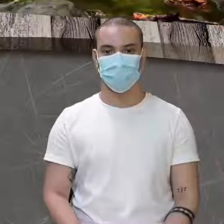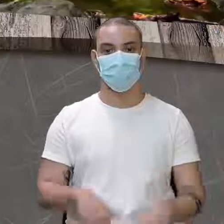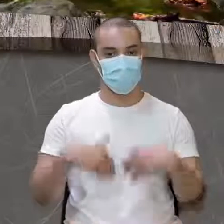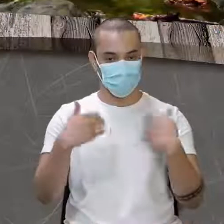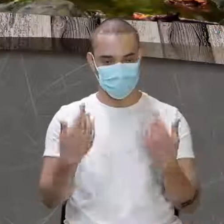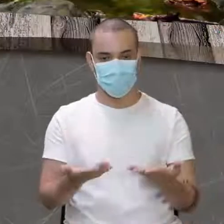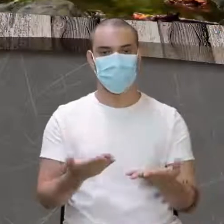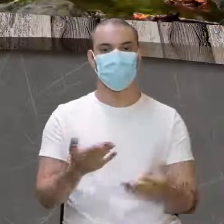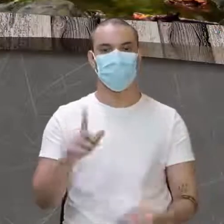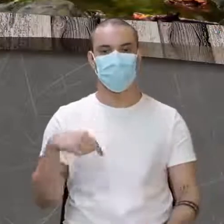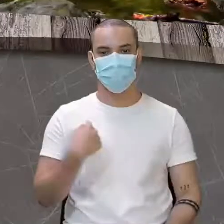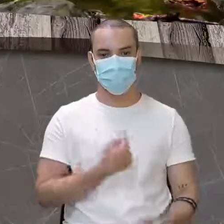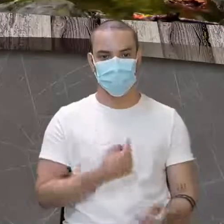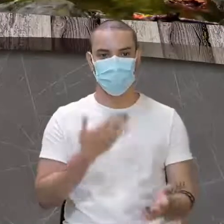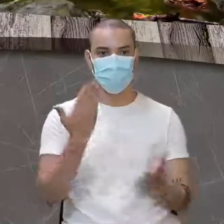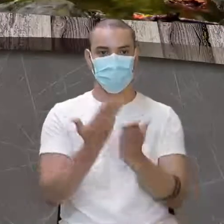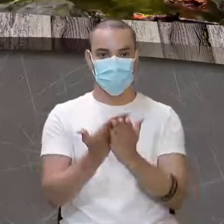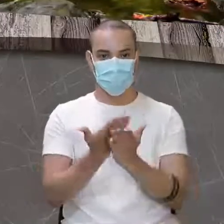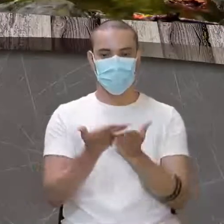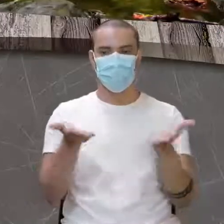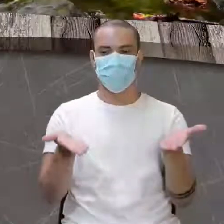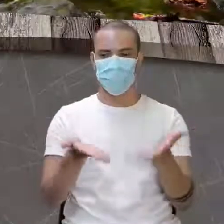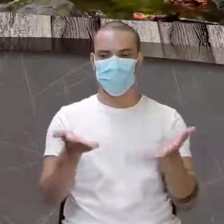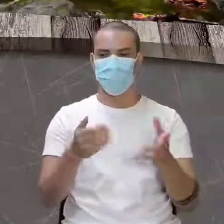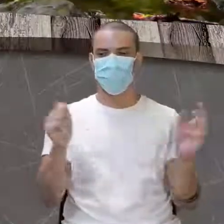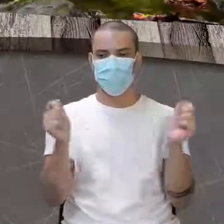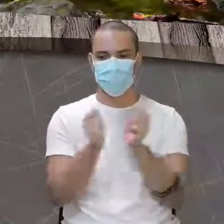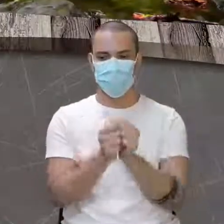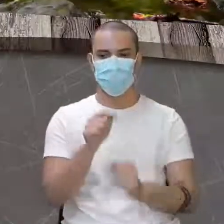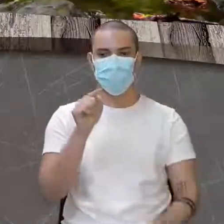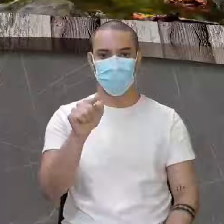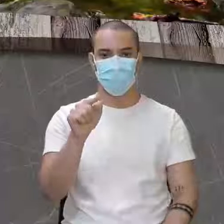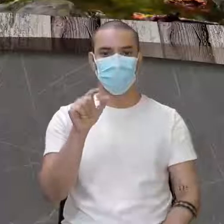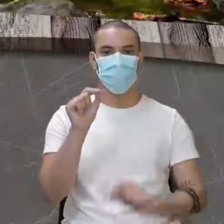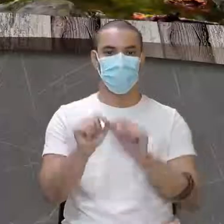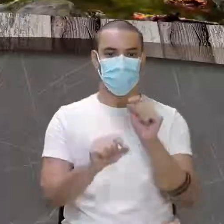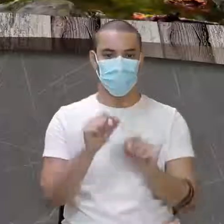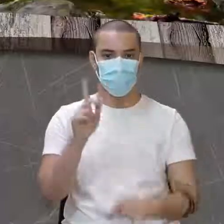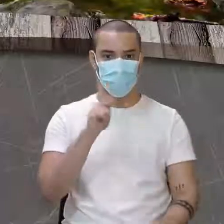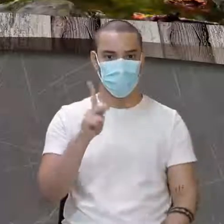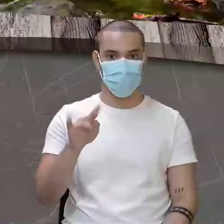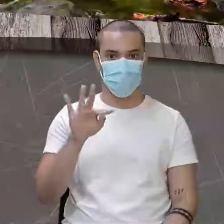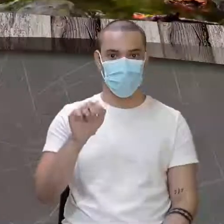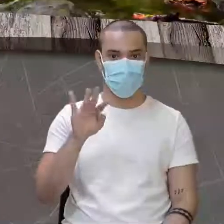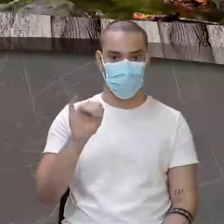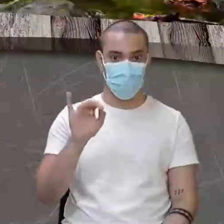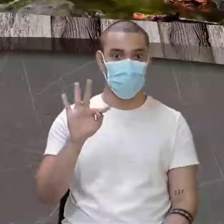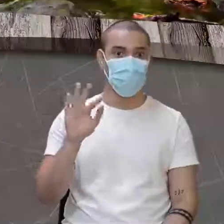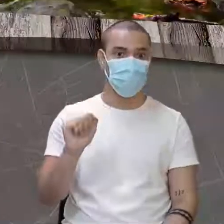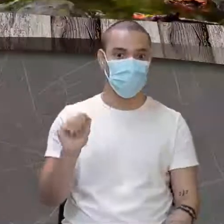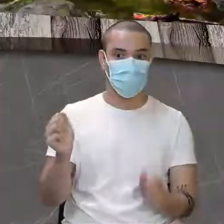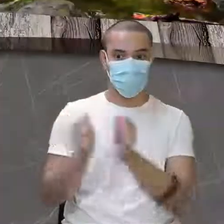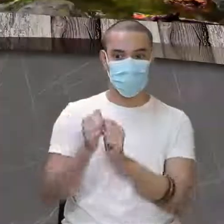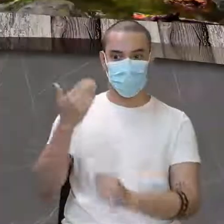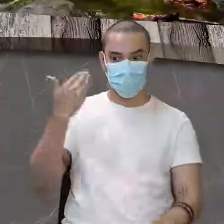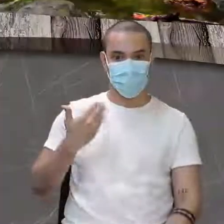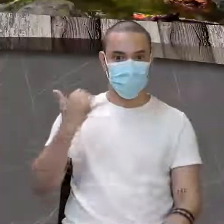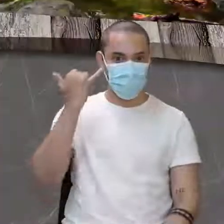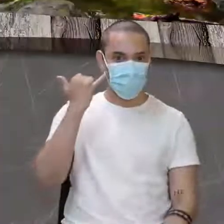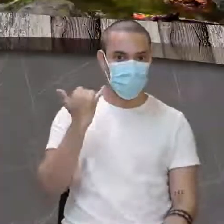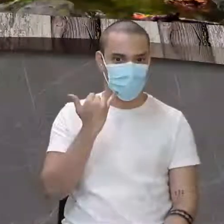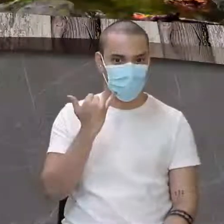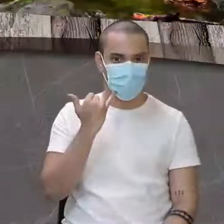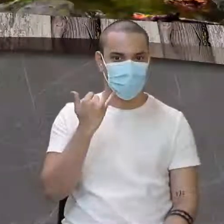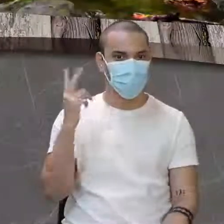É isso aí, galera. Nossa aula agora aqui juntinho com você. Professora Tabita, Vitor, tá? A